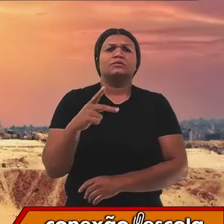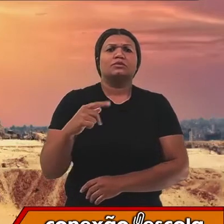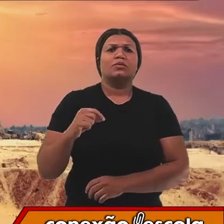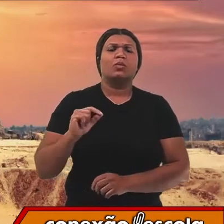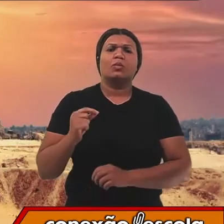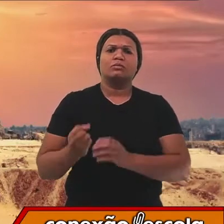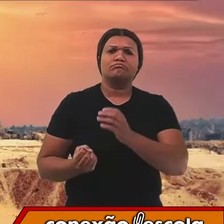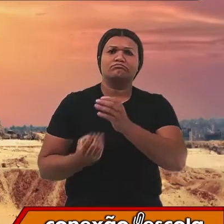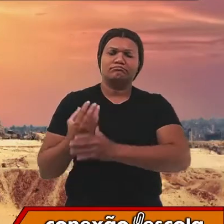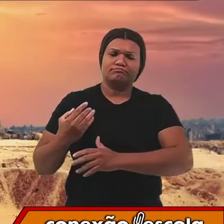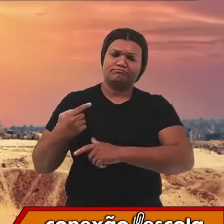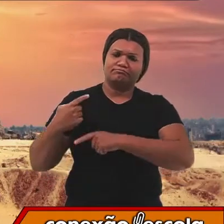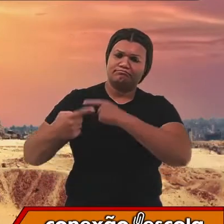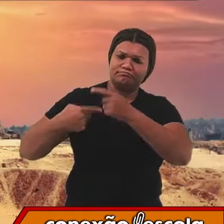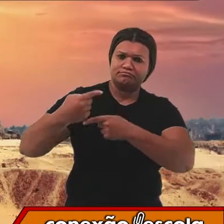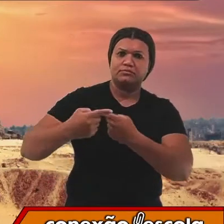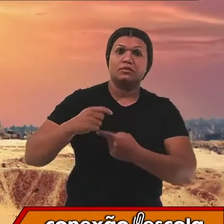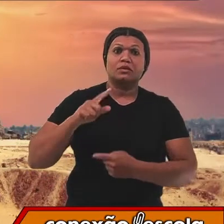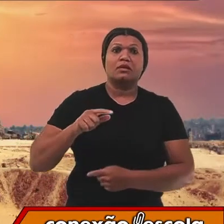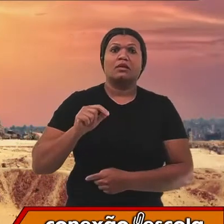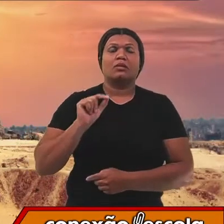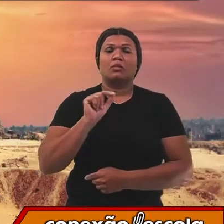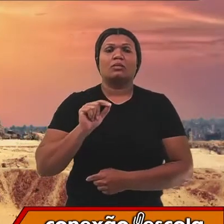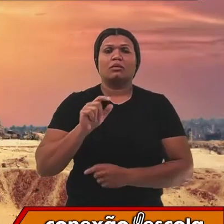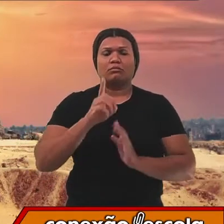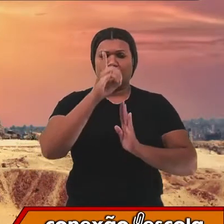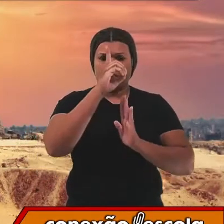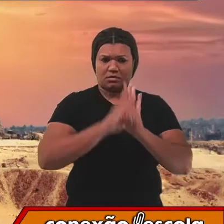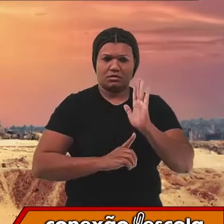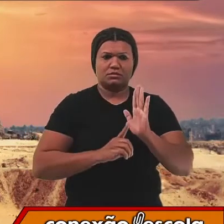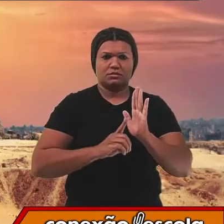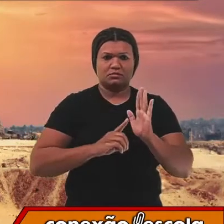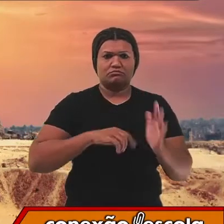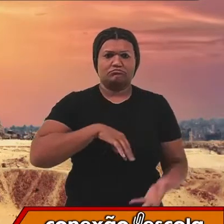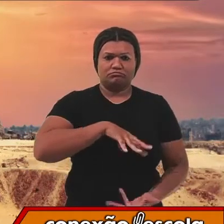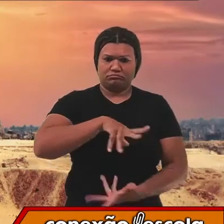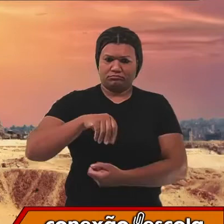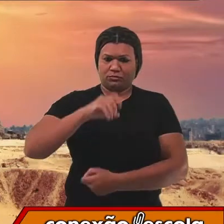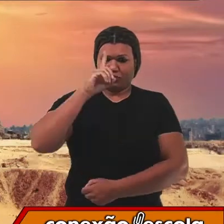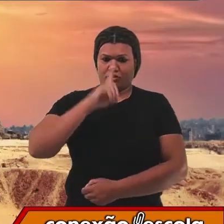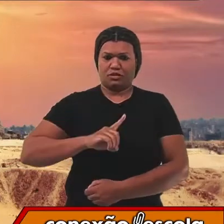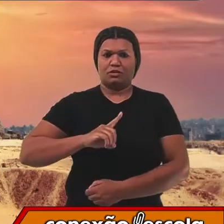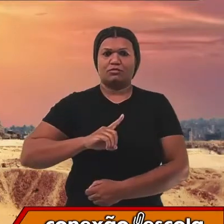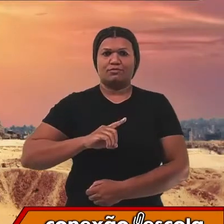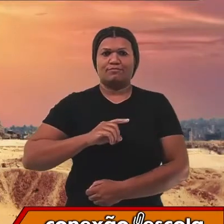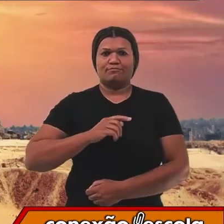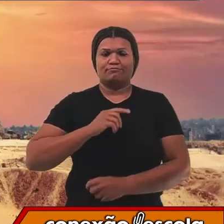foi a Declaração Universal dos Direitos do Homem e do Cidadão.